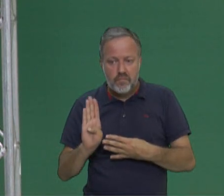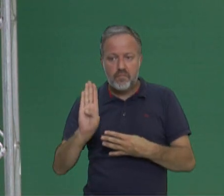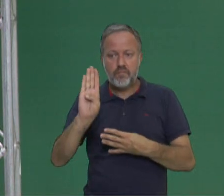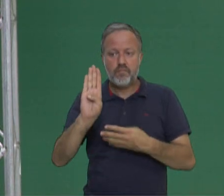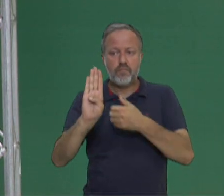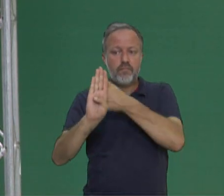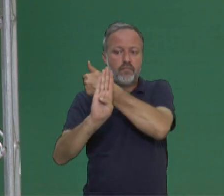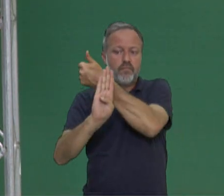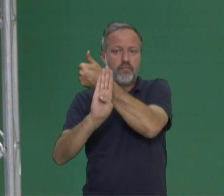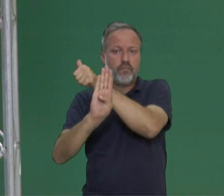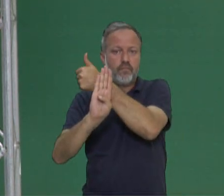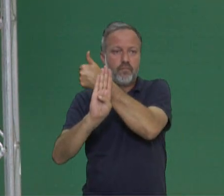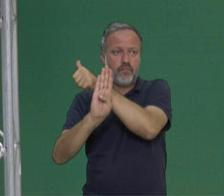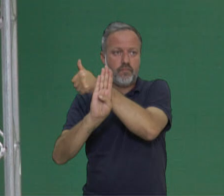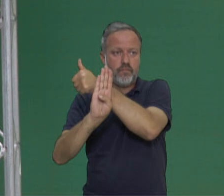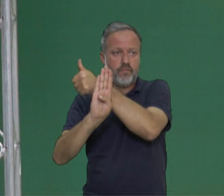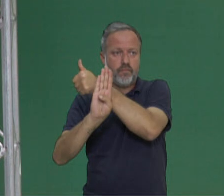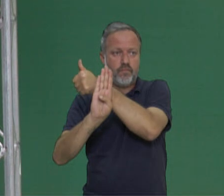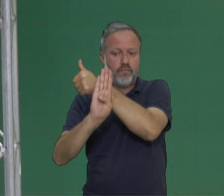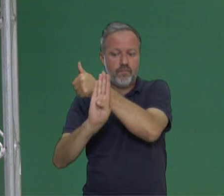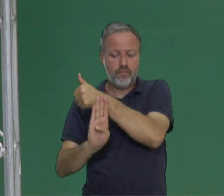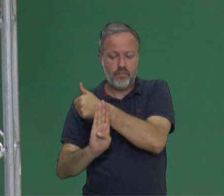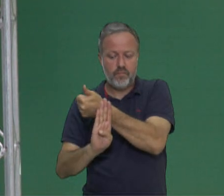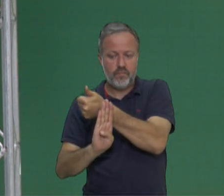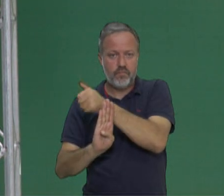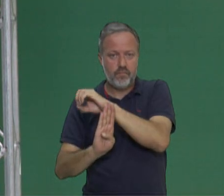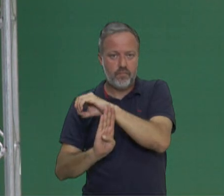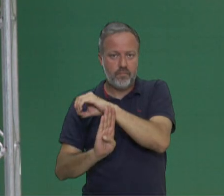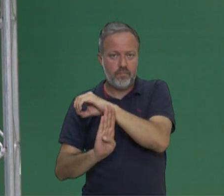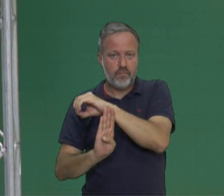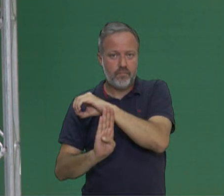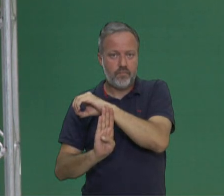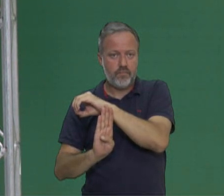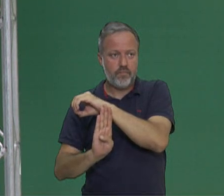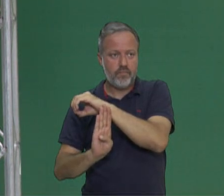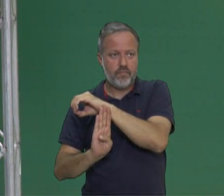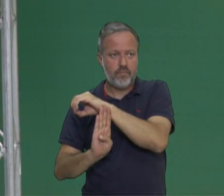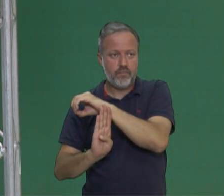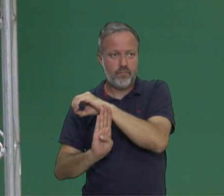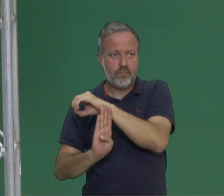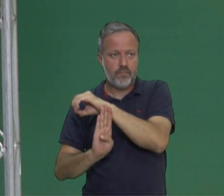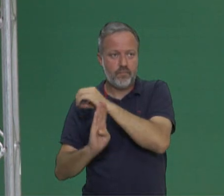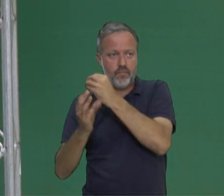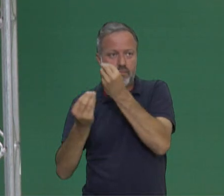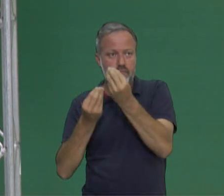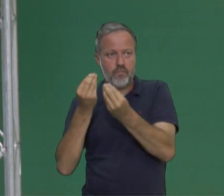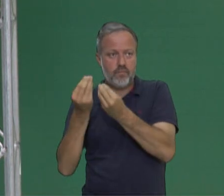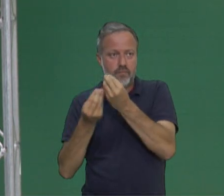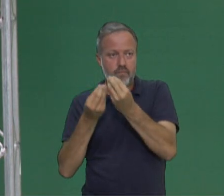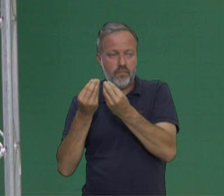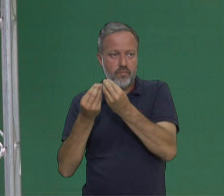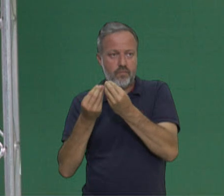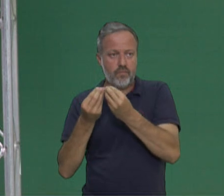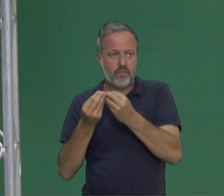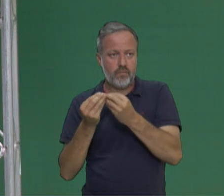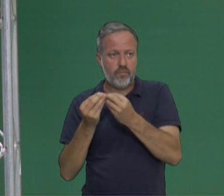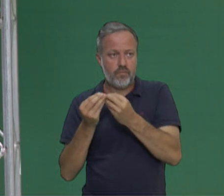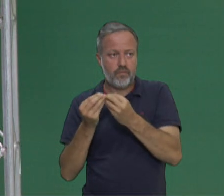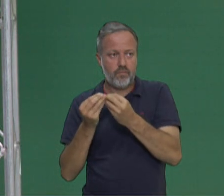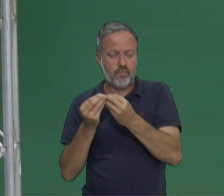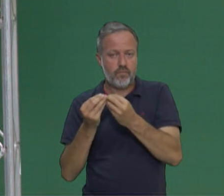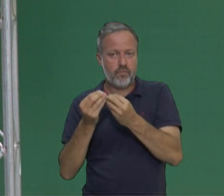Massa, 11. Massa, 10. Como é que fica? 11 menos 5 vai